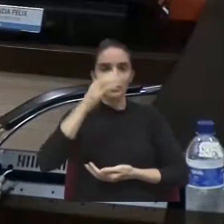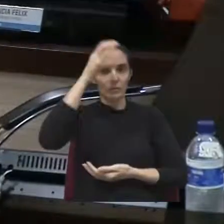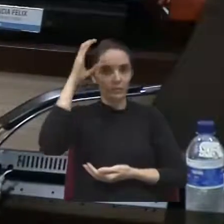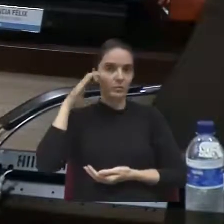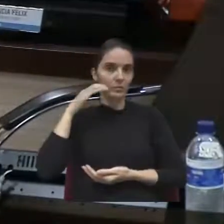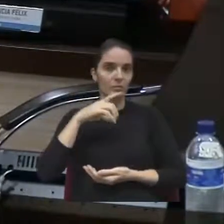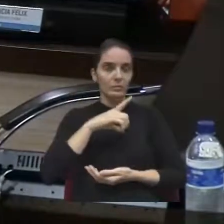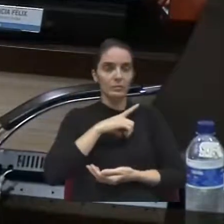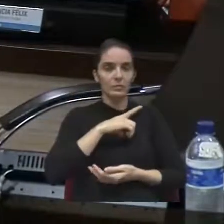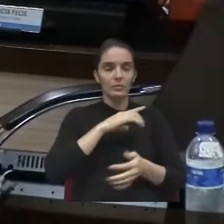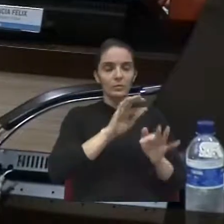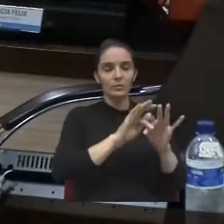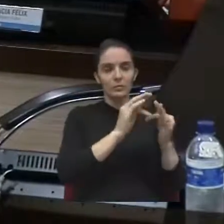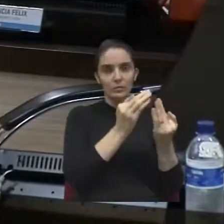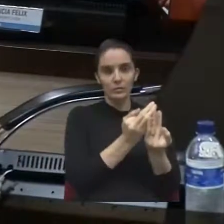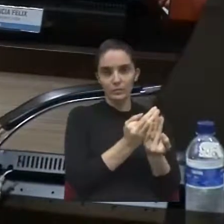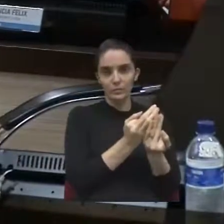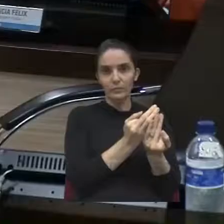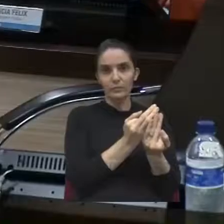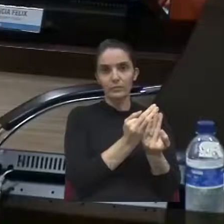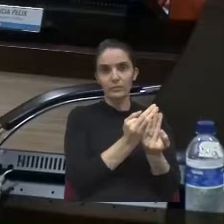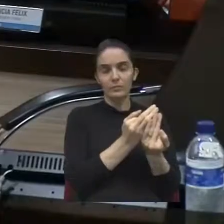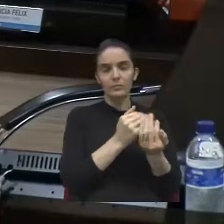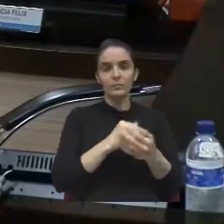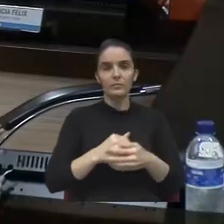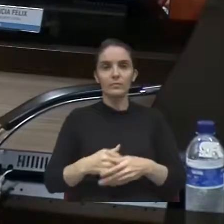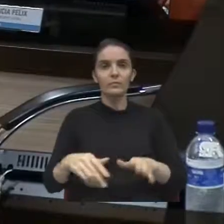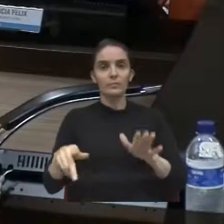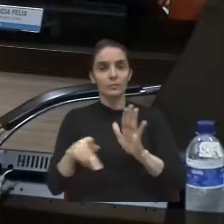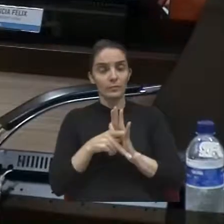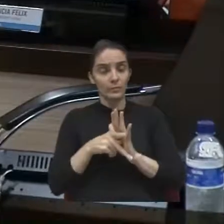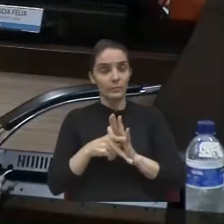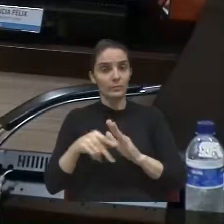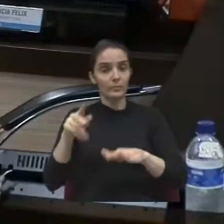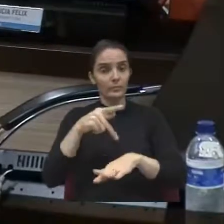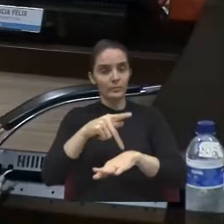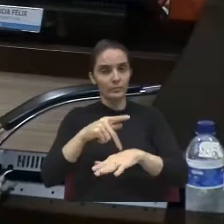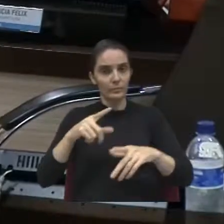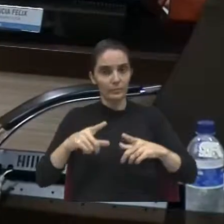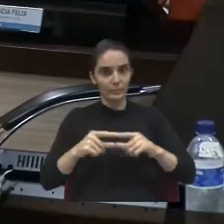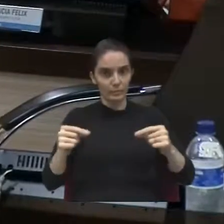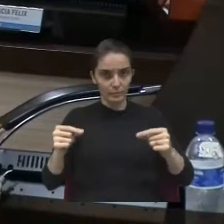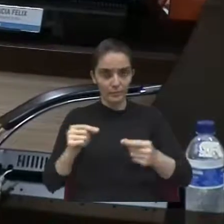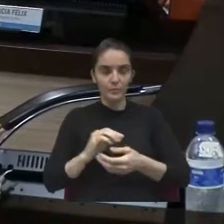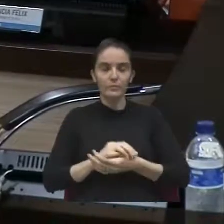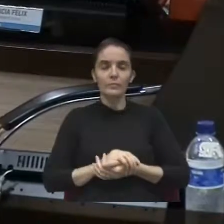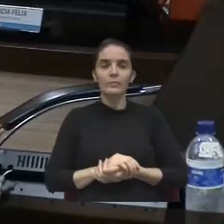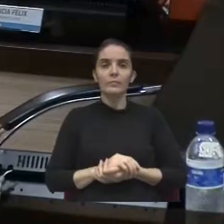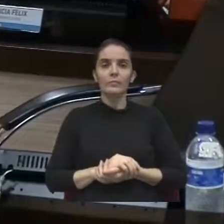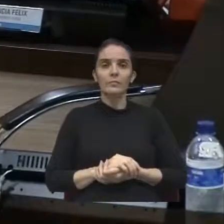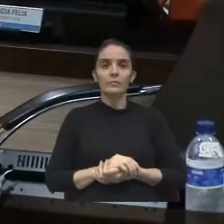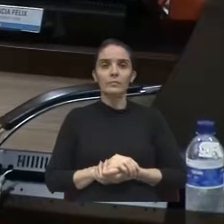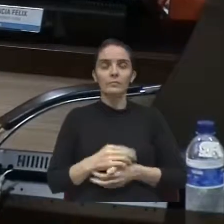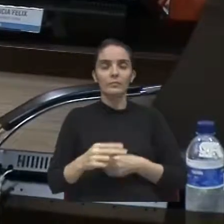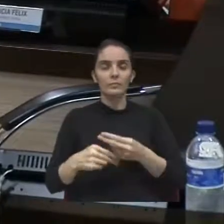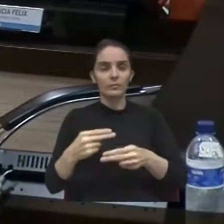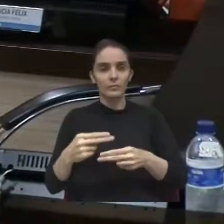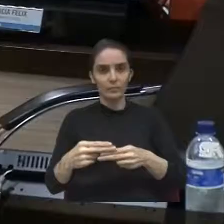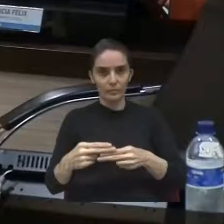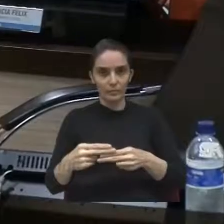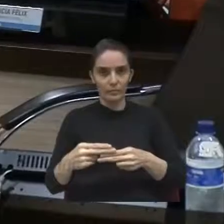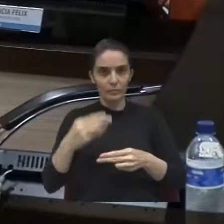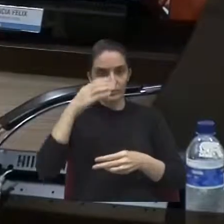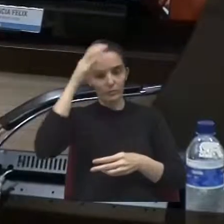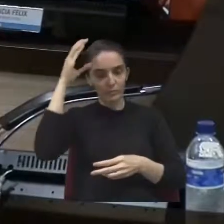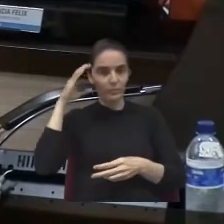são japoneses e, por conta disso, tenho a oportunidade de assistir um pouco